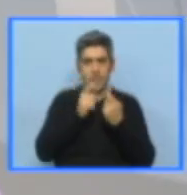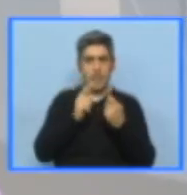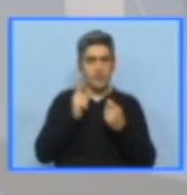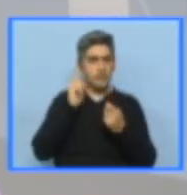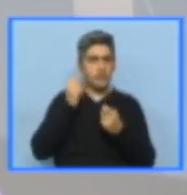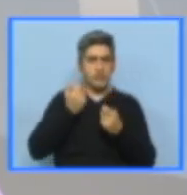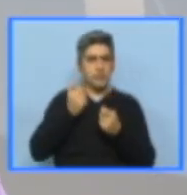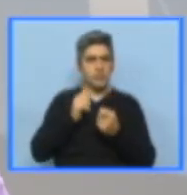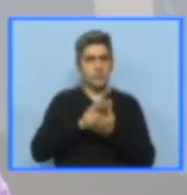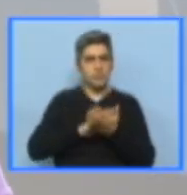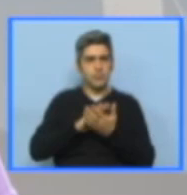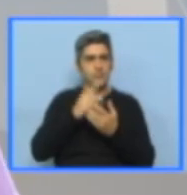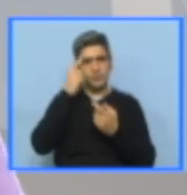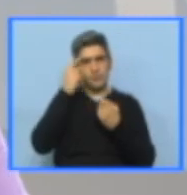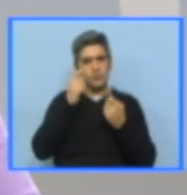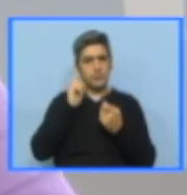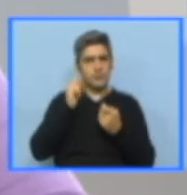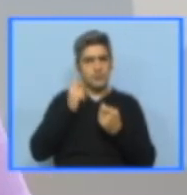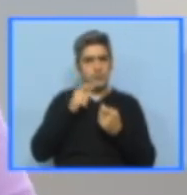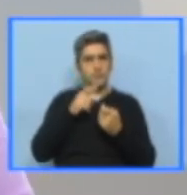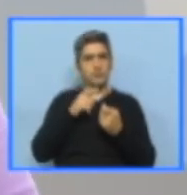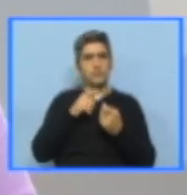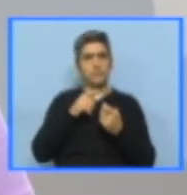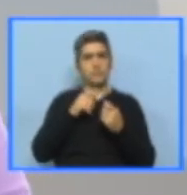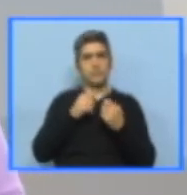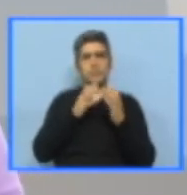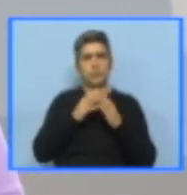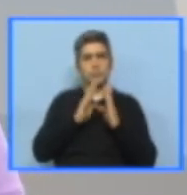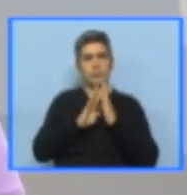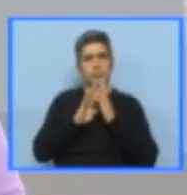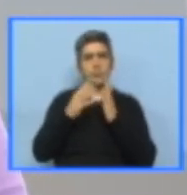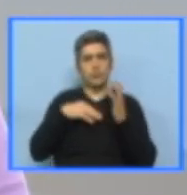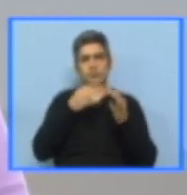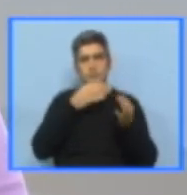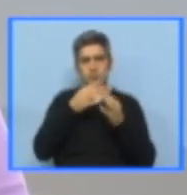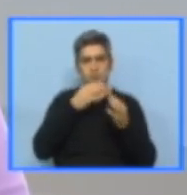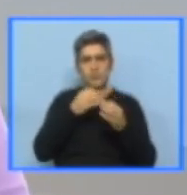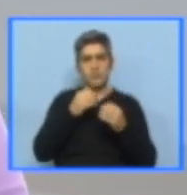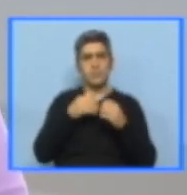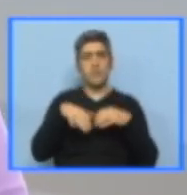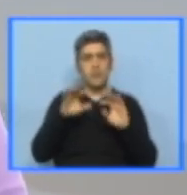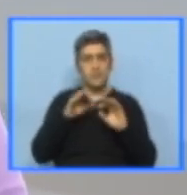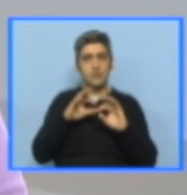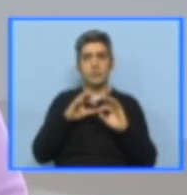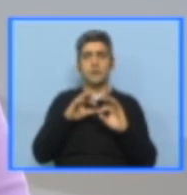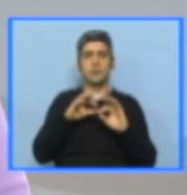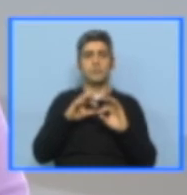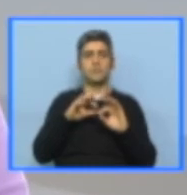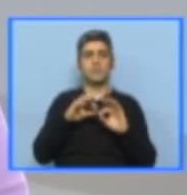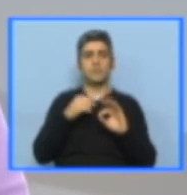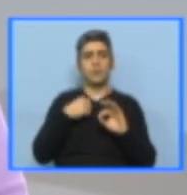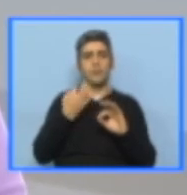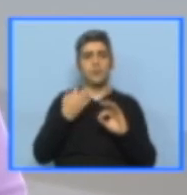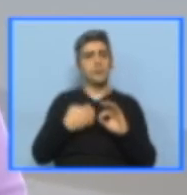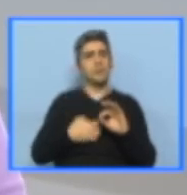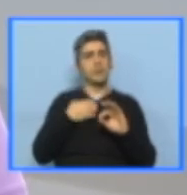essencial acho que a reflexão é essencial em relação a todos os peregrinos com quem nós falamos. No entanto, fiquei com